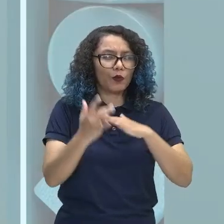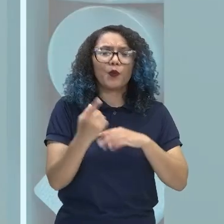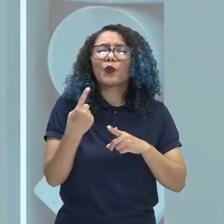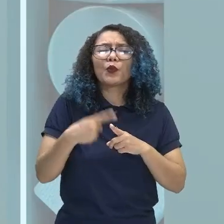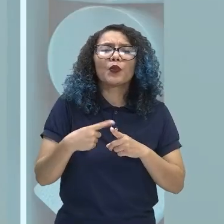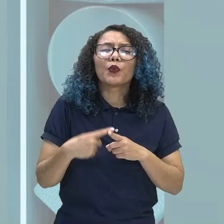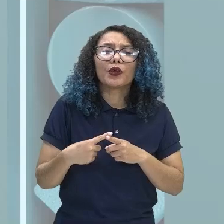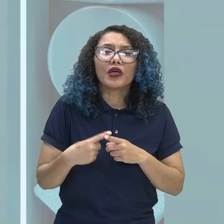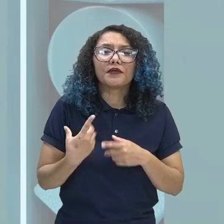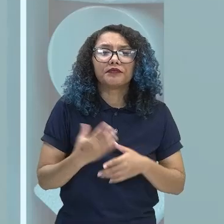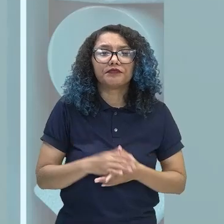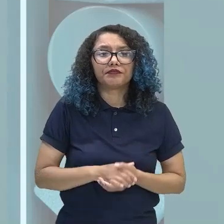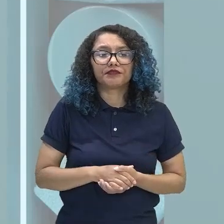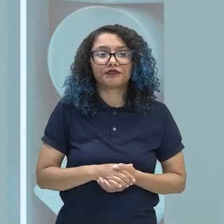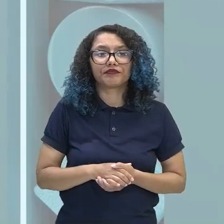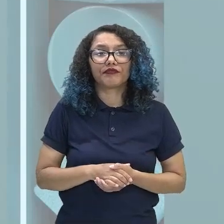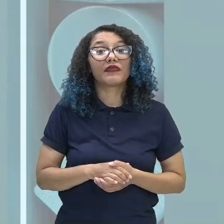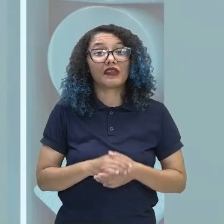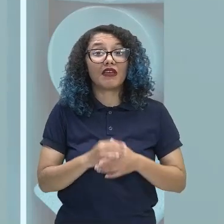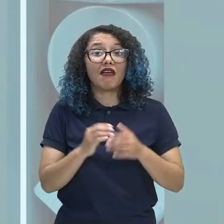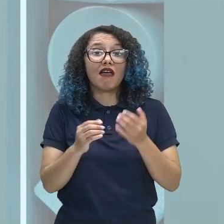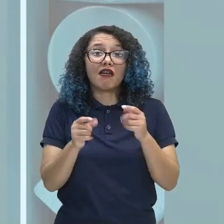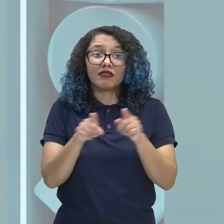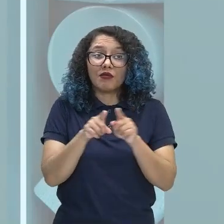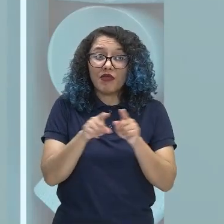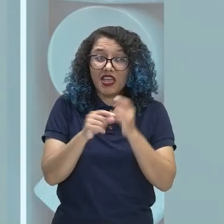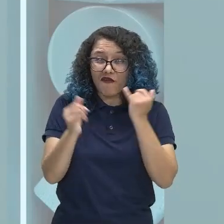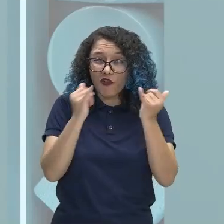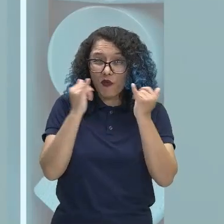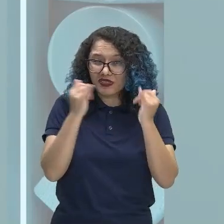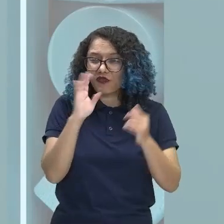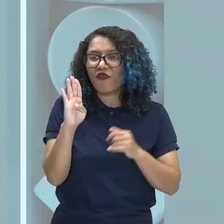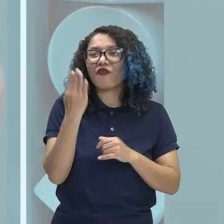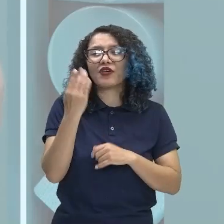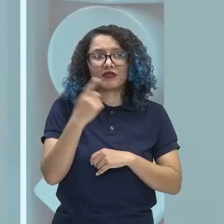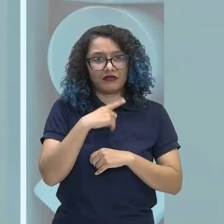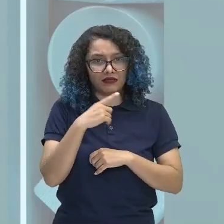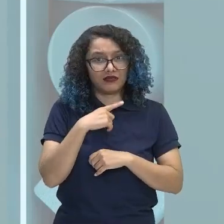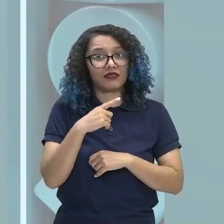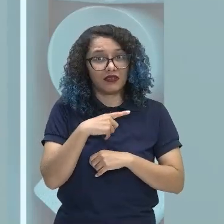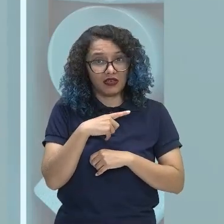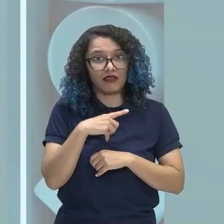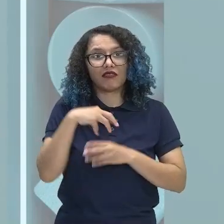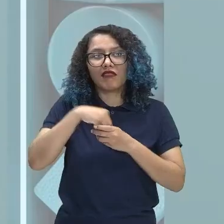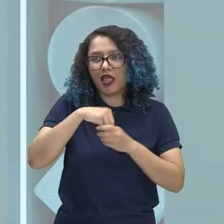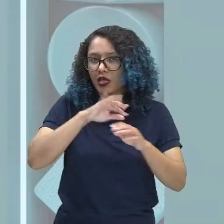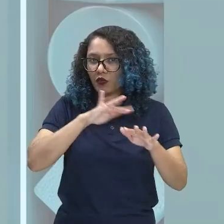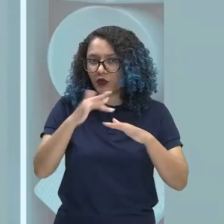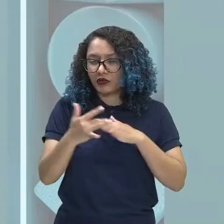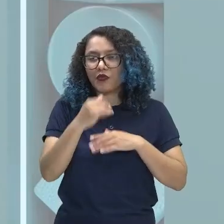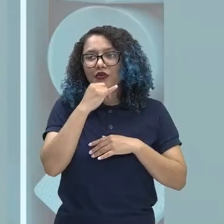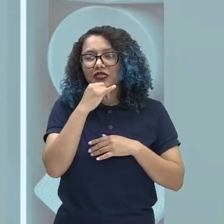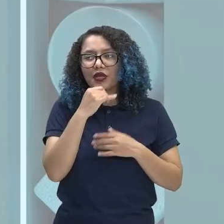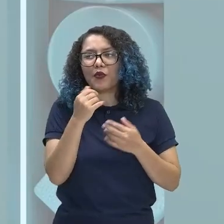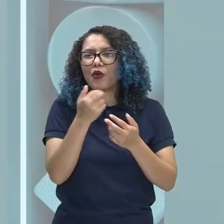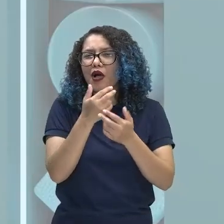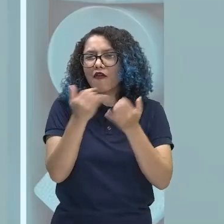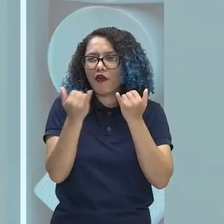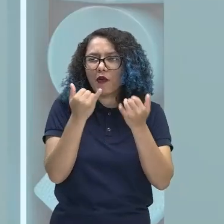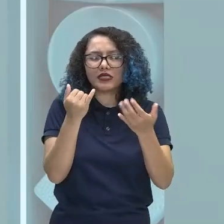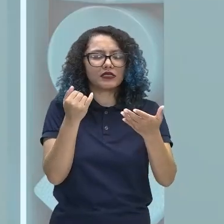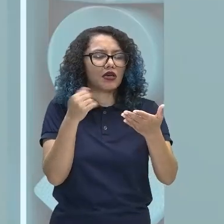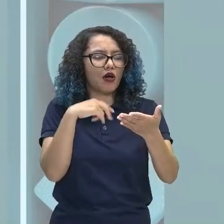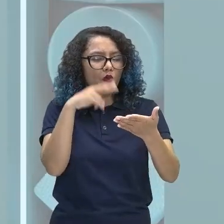devido às informações que não são verdadeiras, né? Será que o que a gente lê nas redes sociais, será que elas